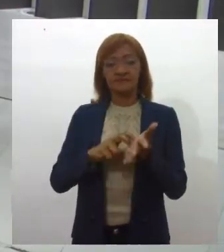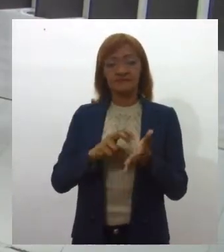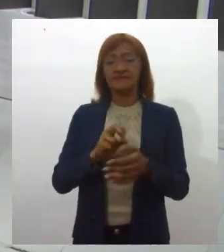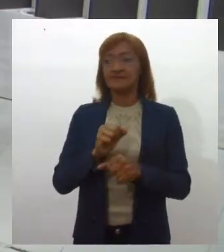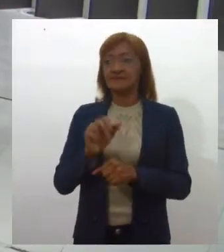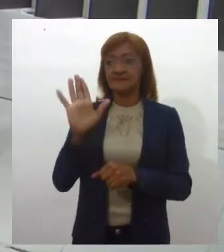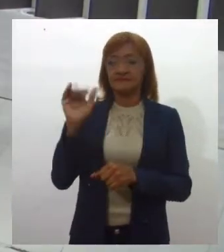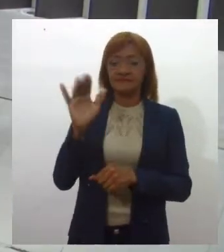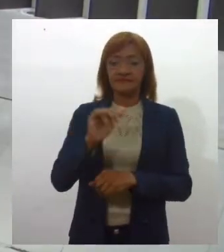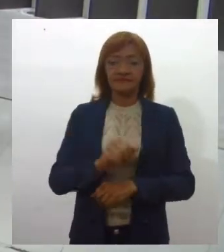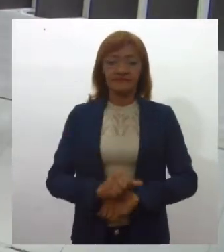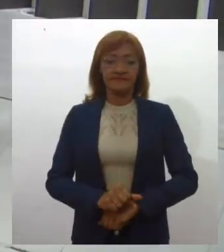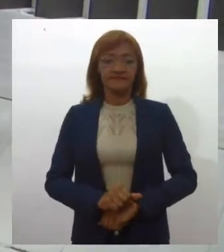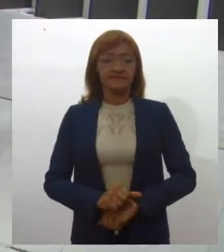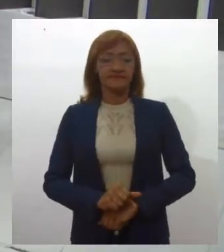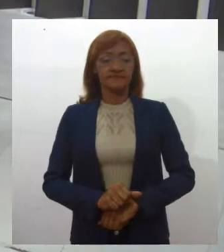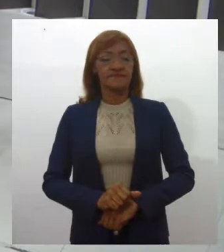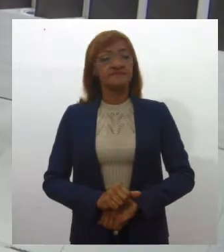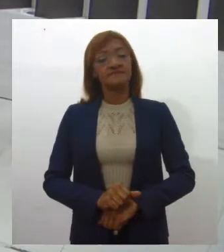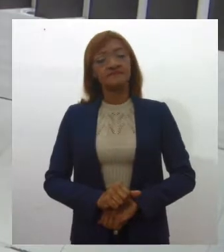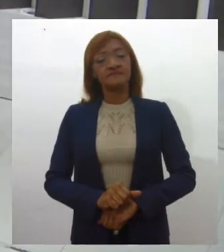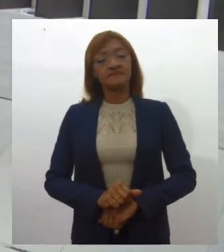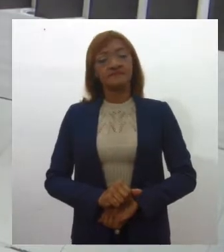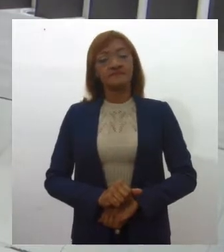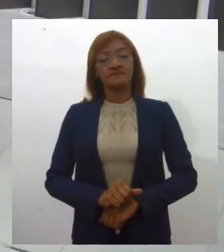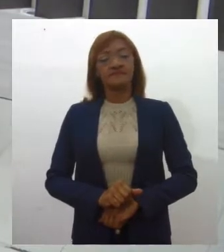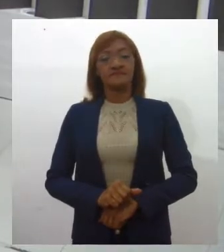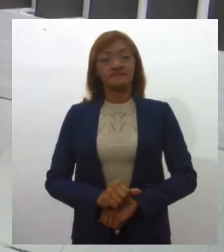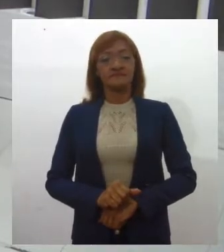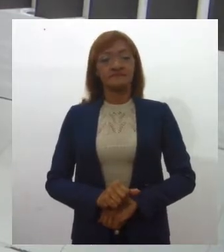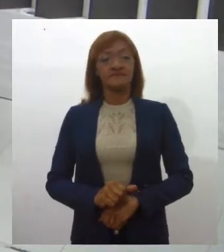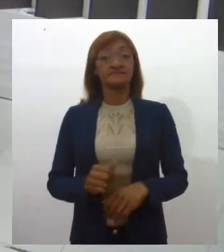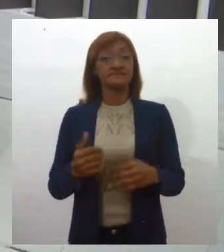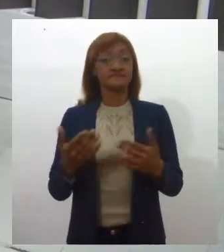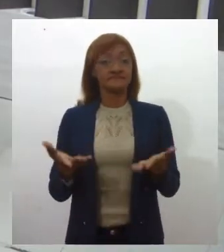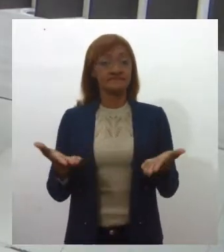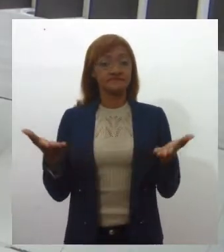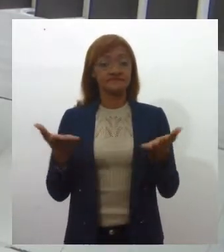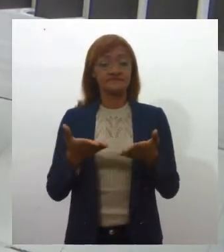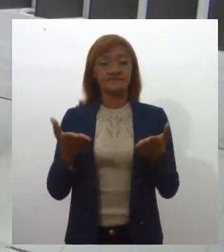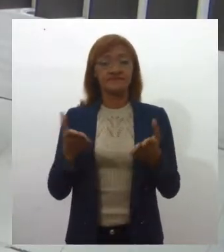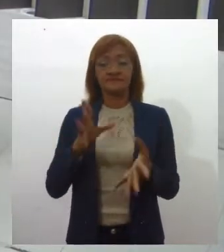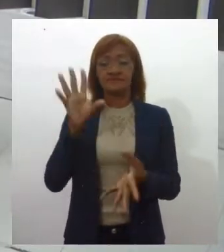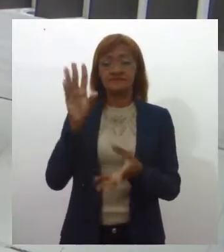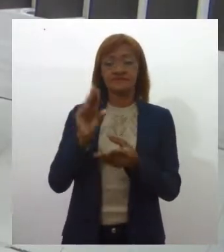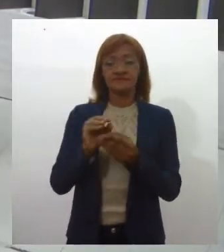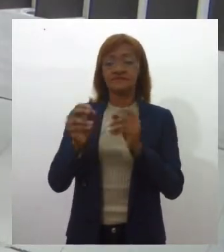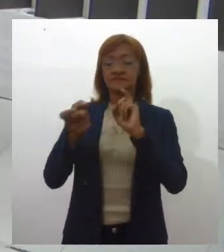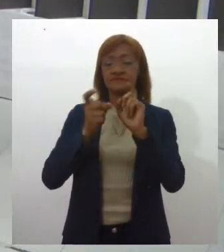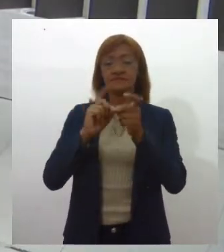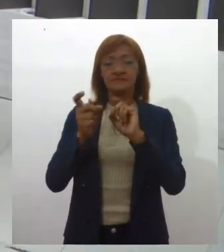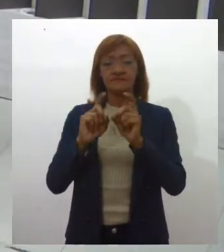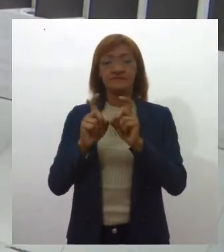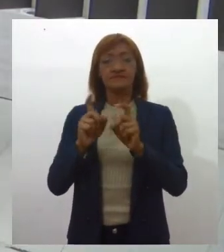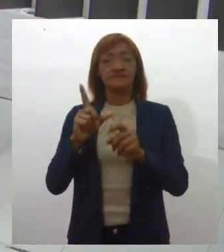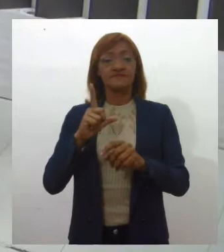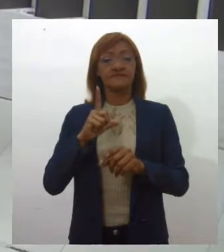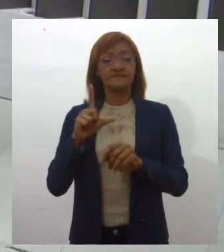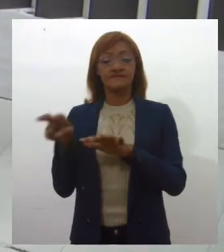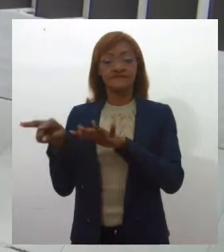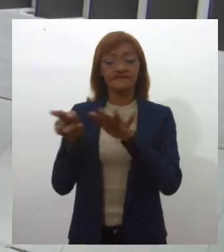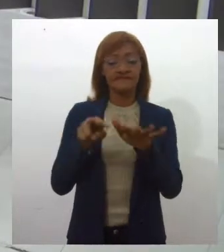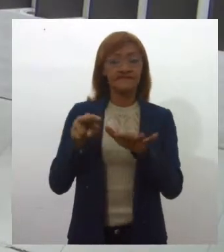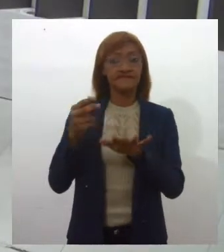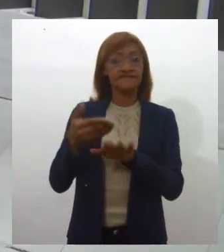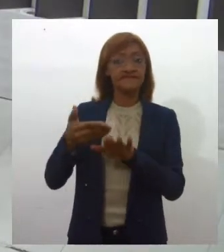Tchau, tchau. Até lá. Tchau, tchau. Tchau. E vamos conferir agora um resumo das sessões plenárias realizadas na semana